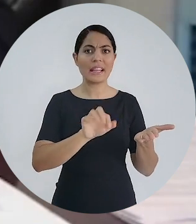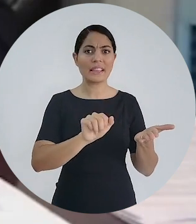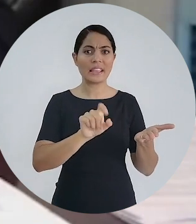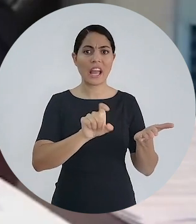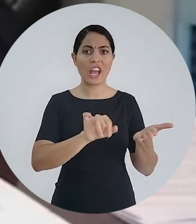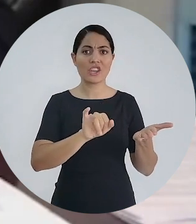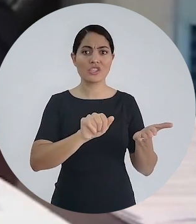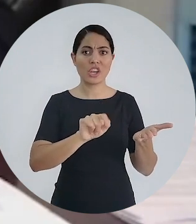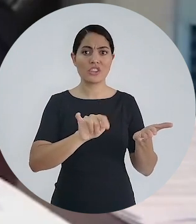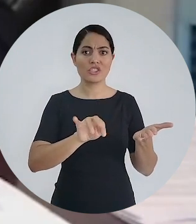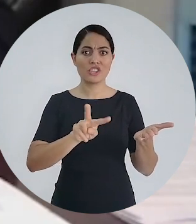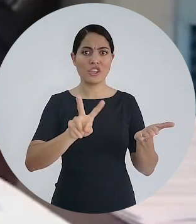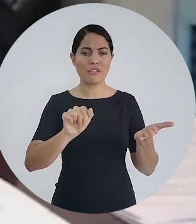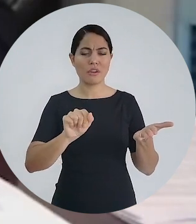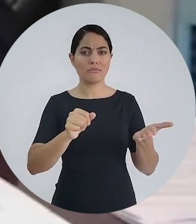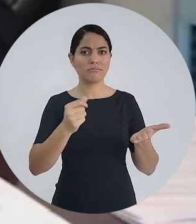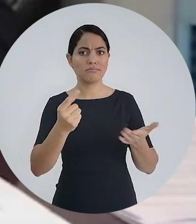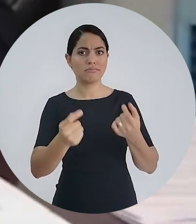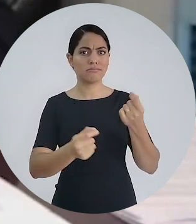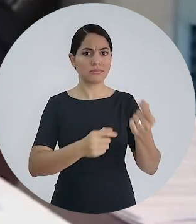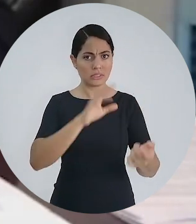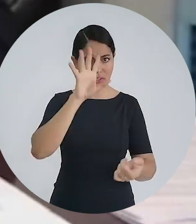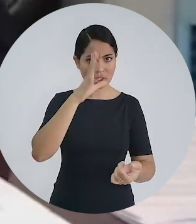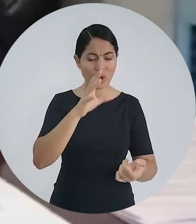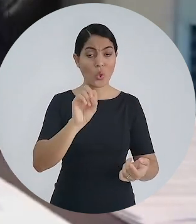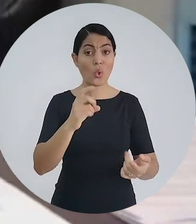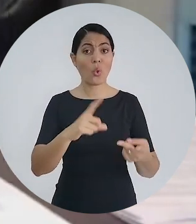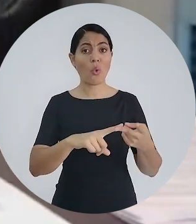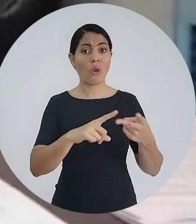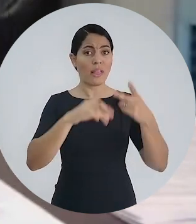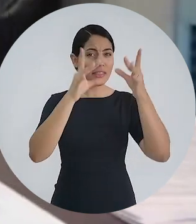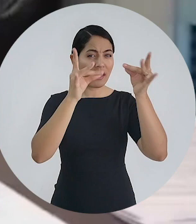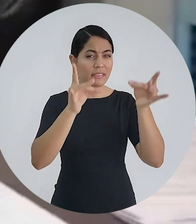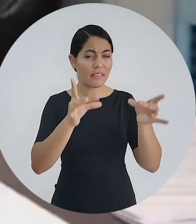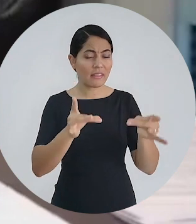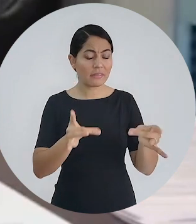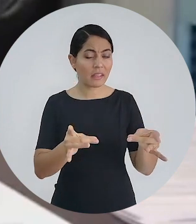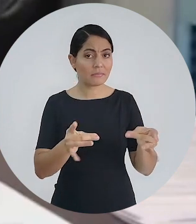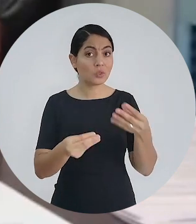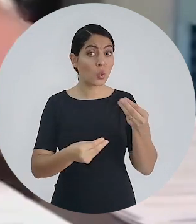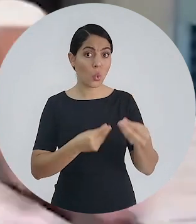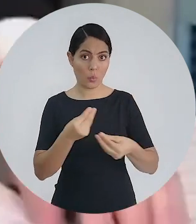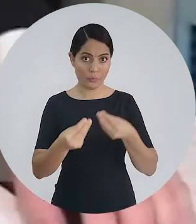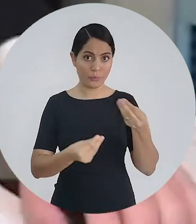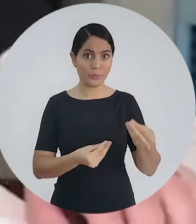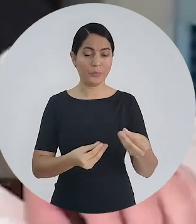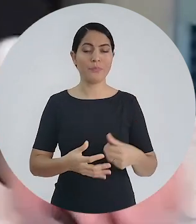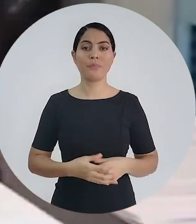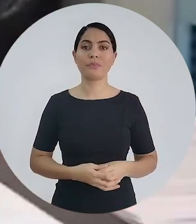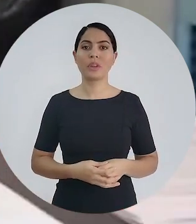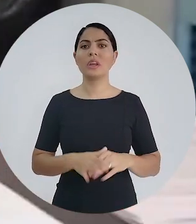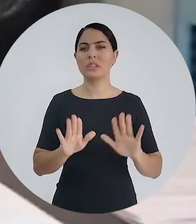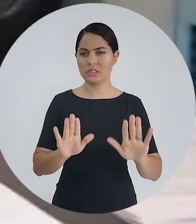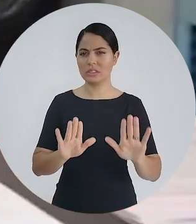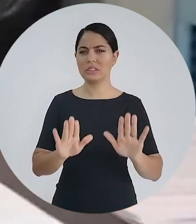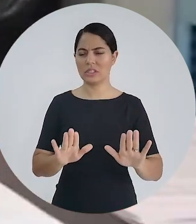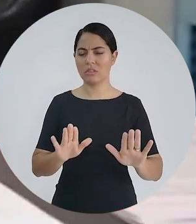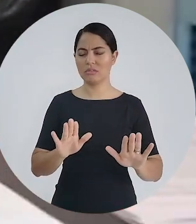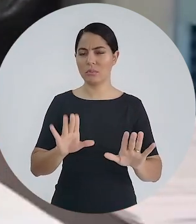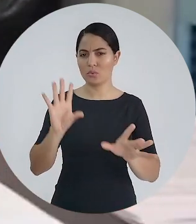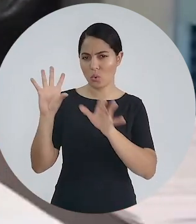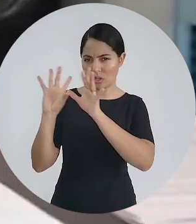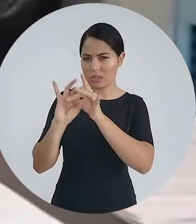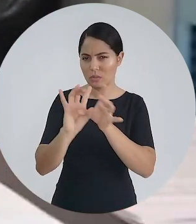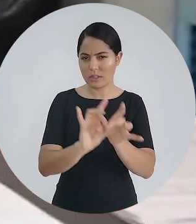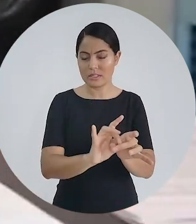natureza taxativa ou se é um rol que tem a sua natureza exemplificativa. Então, para contextualizar